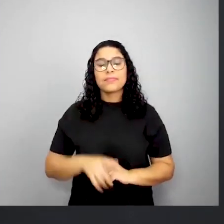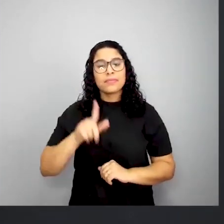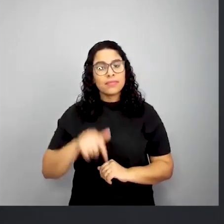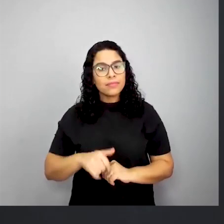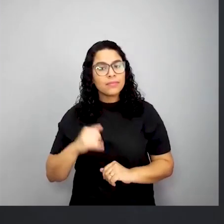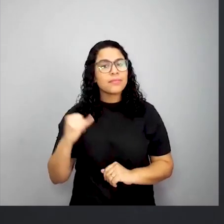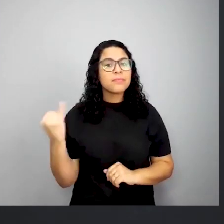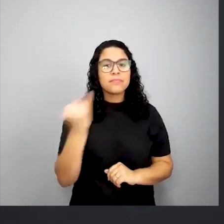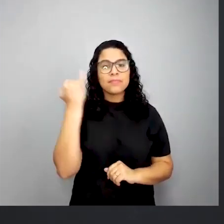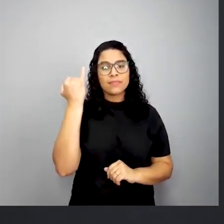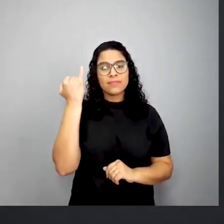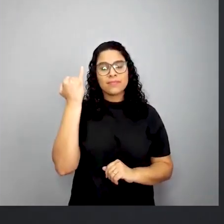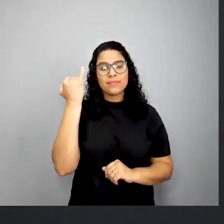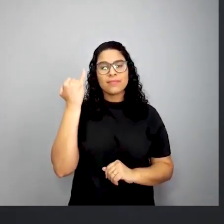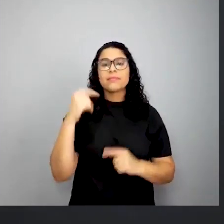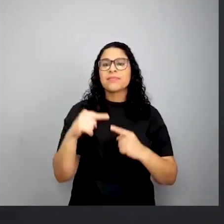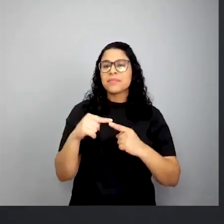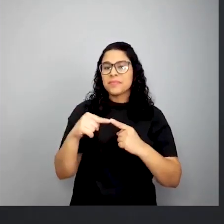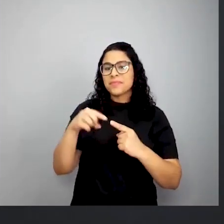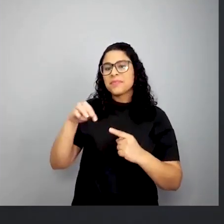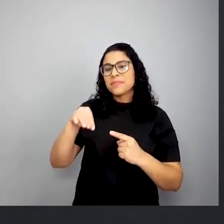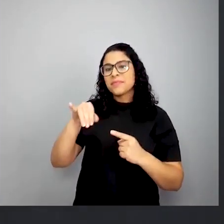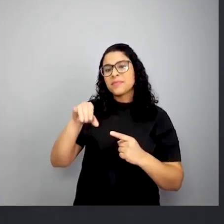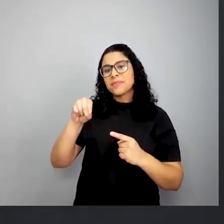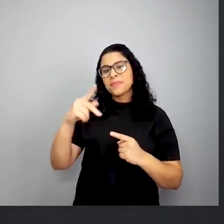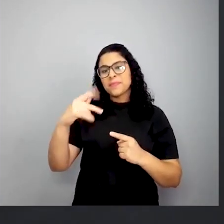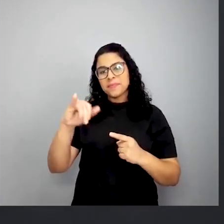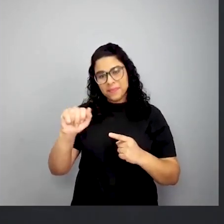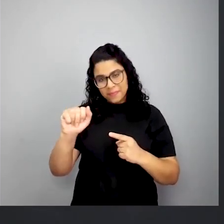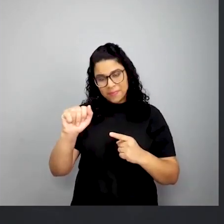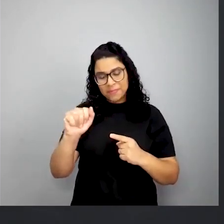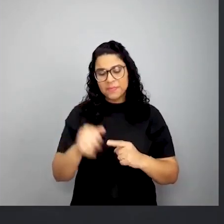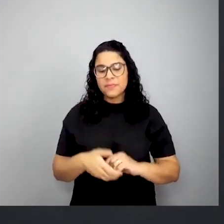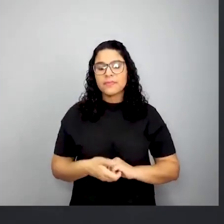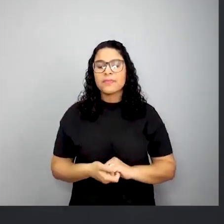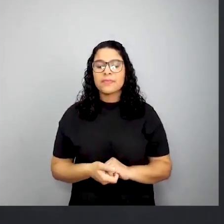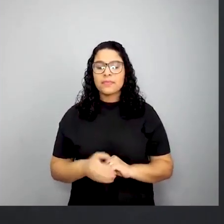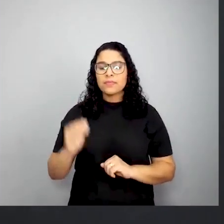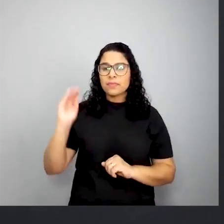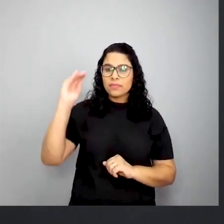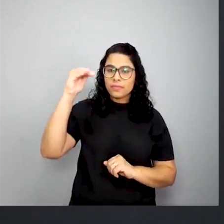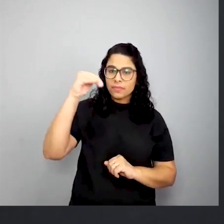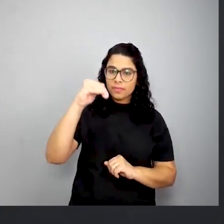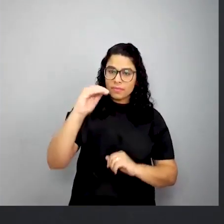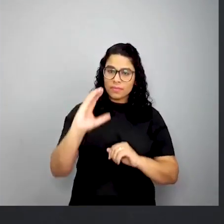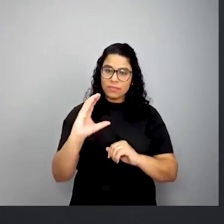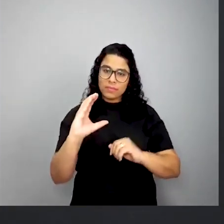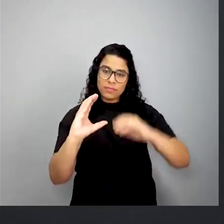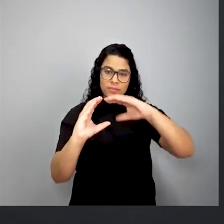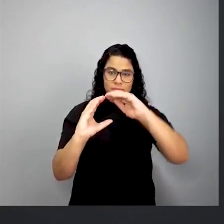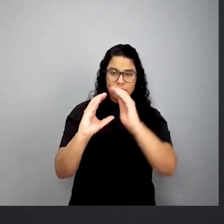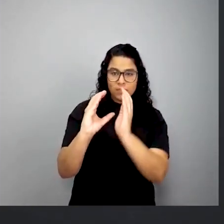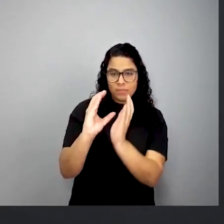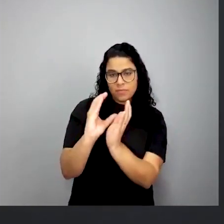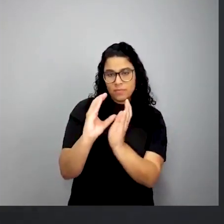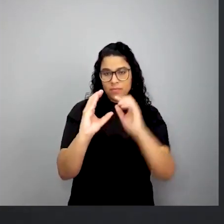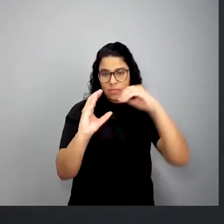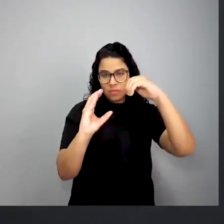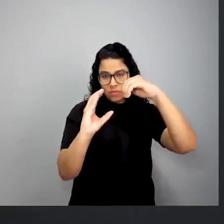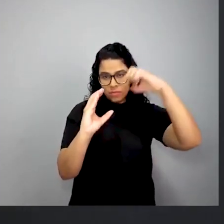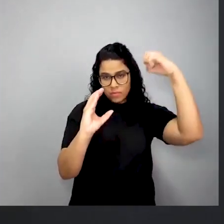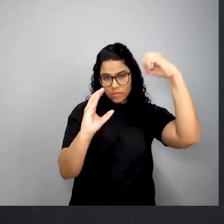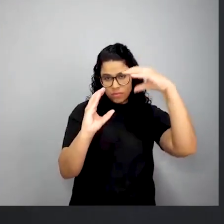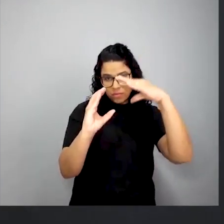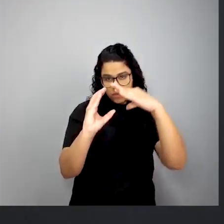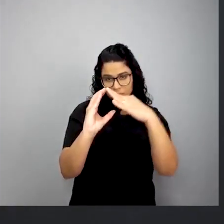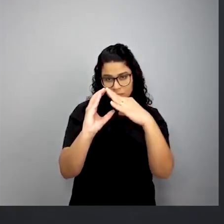ideal para miopia. Então, o formatinho dela, está vendo aí, nessa leve reentrância assim, a gente fala que ela tem as bordas mais